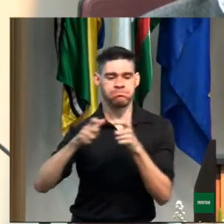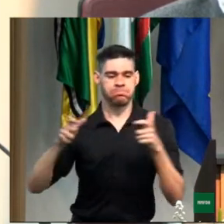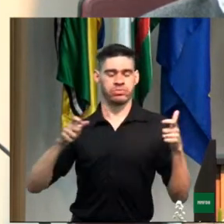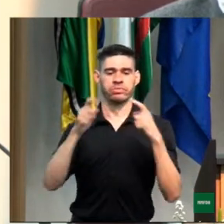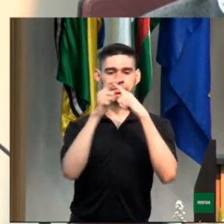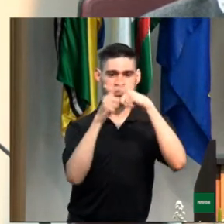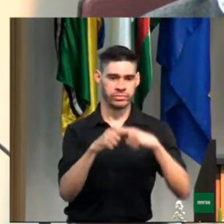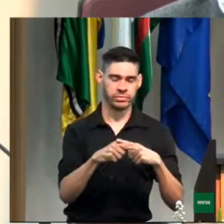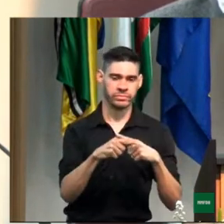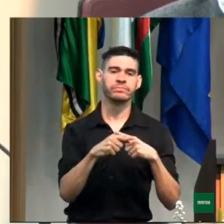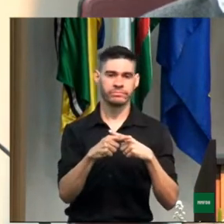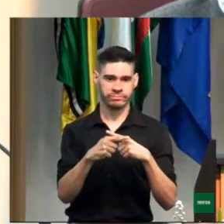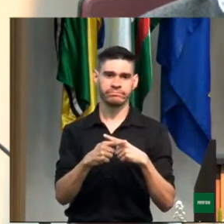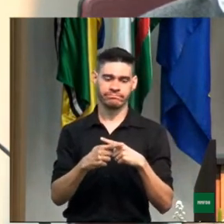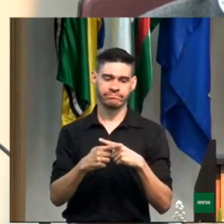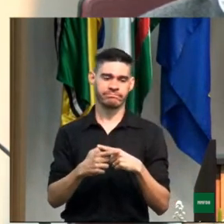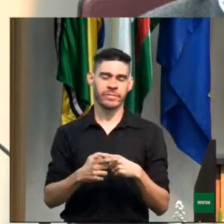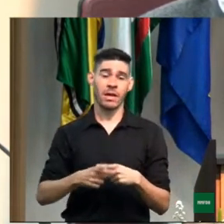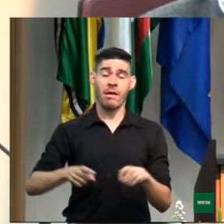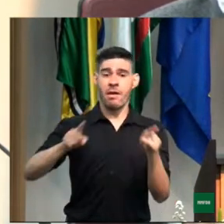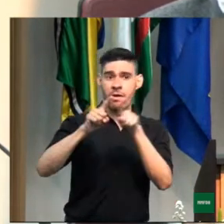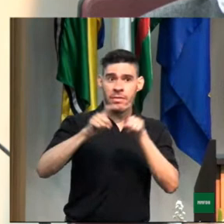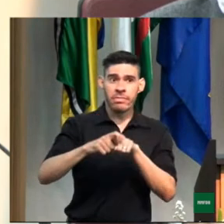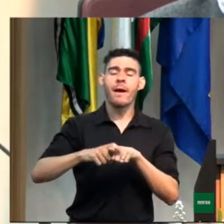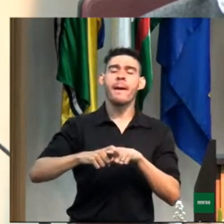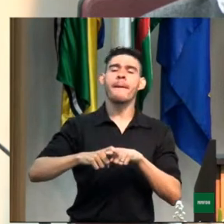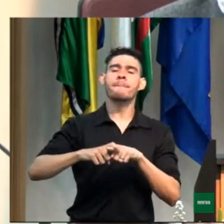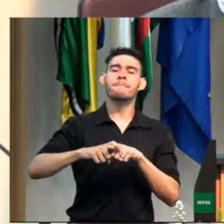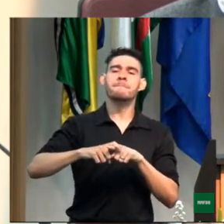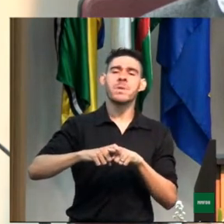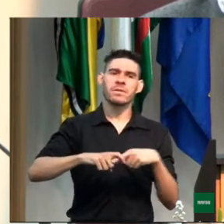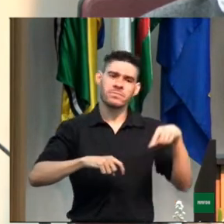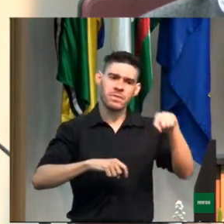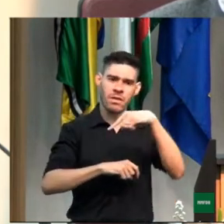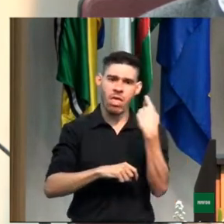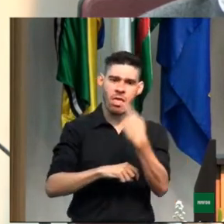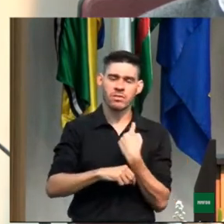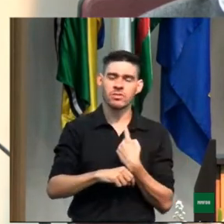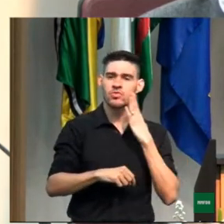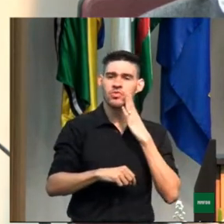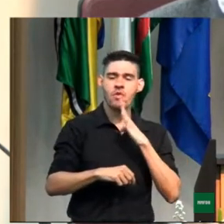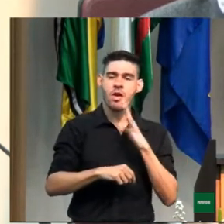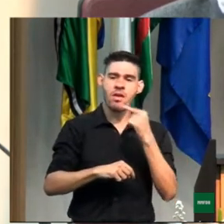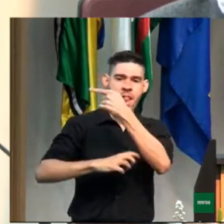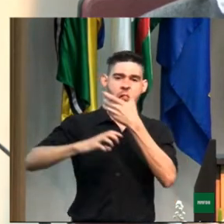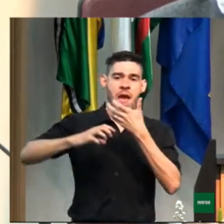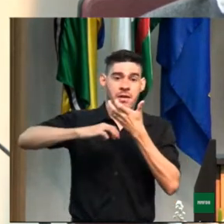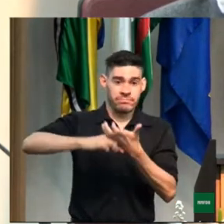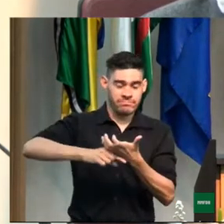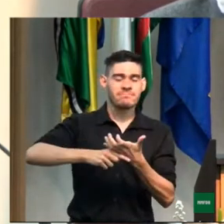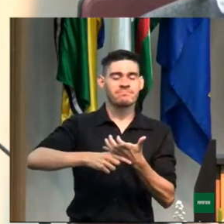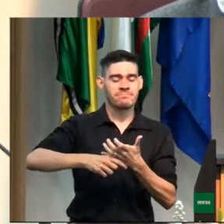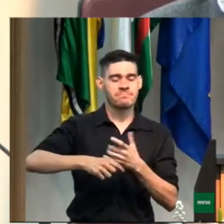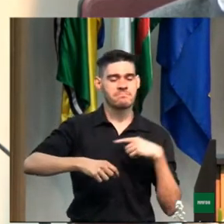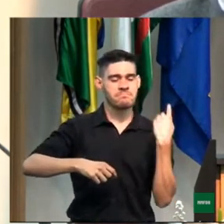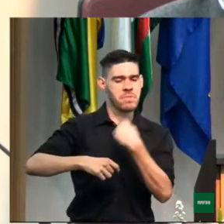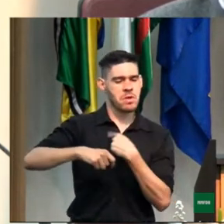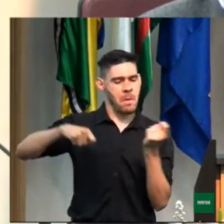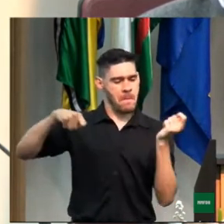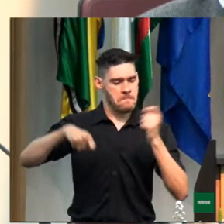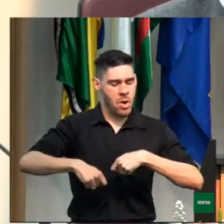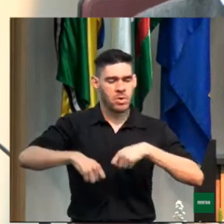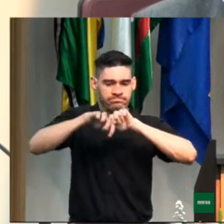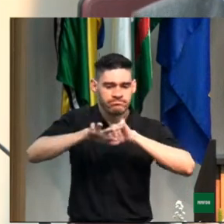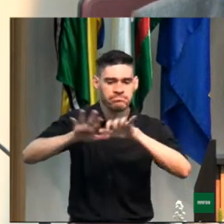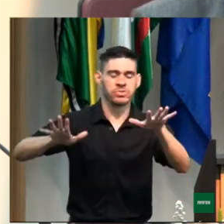que isso também chegue ao nosso conhecimento lá no Congresso Nacional, para que a gente possa replicar, divulgar